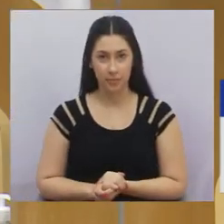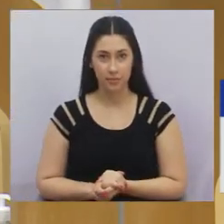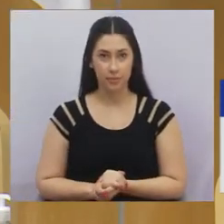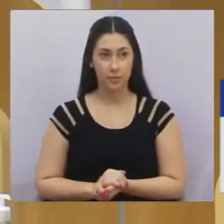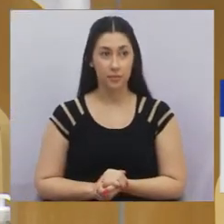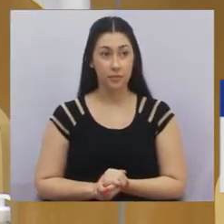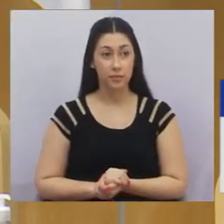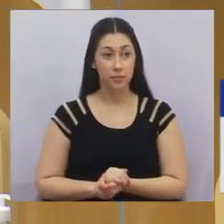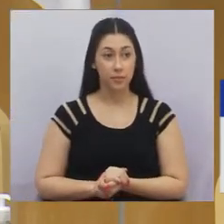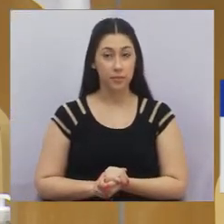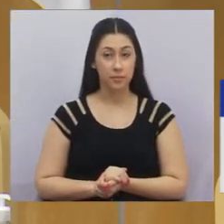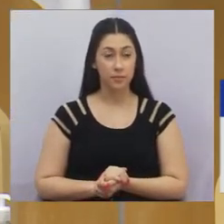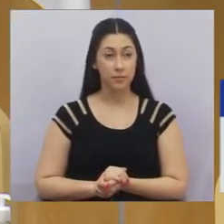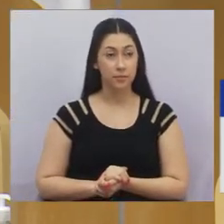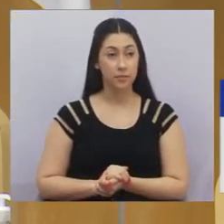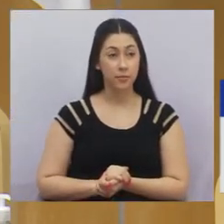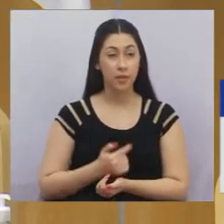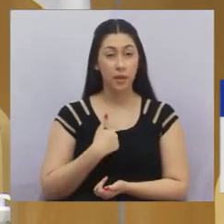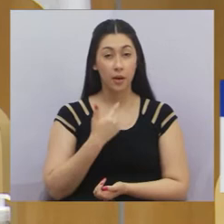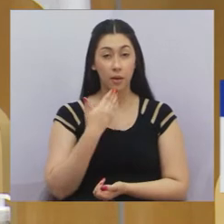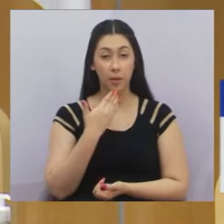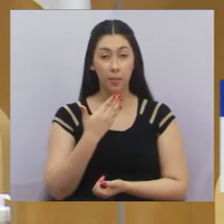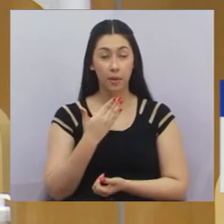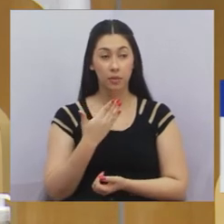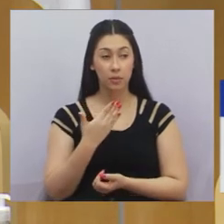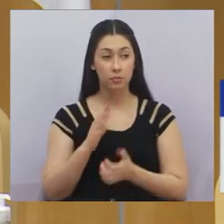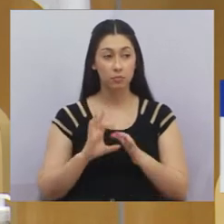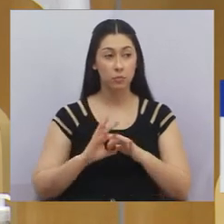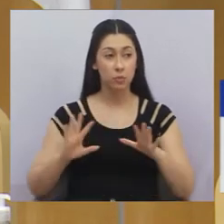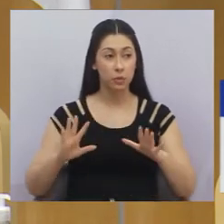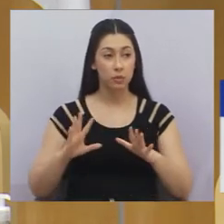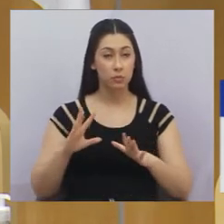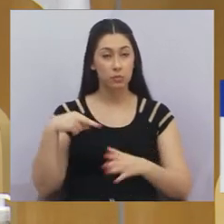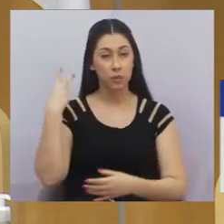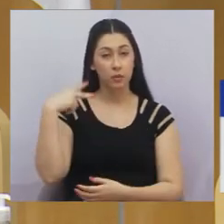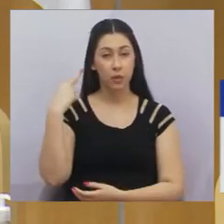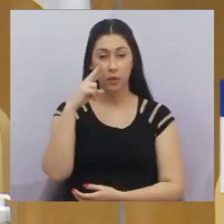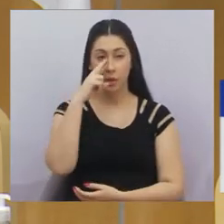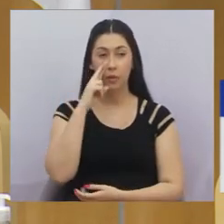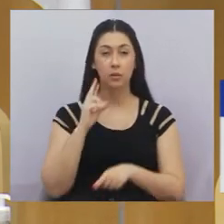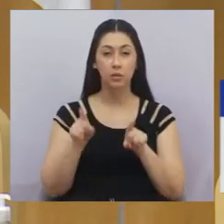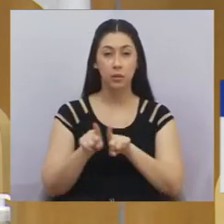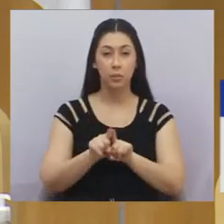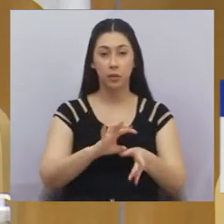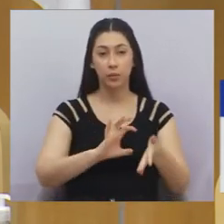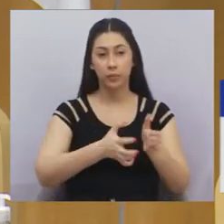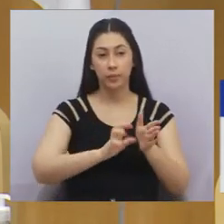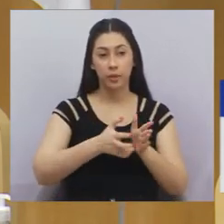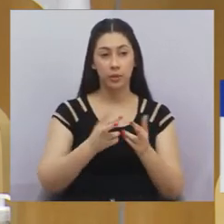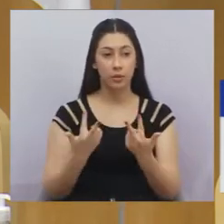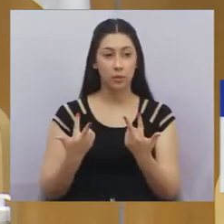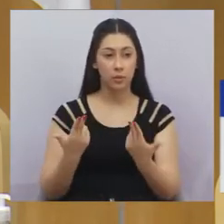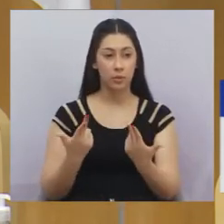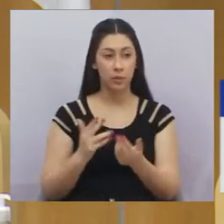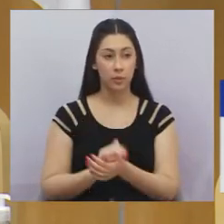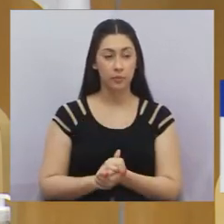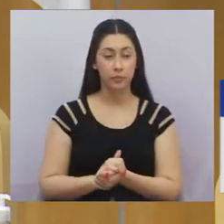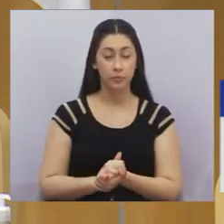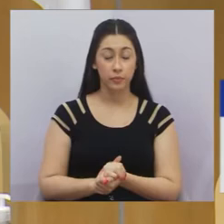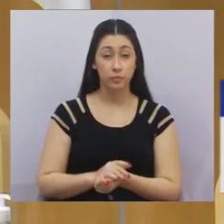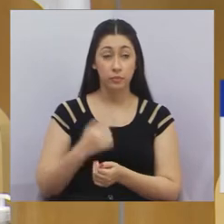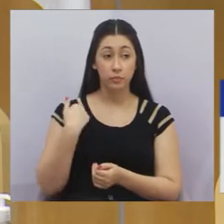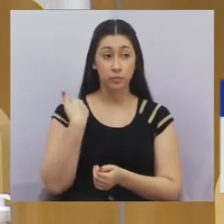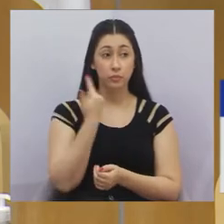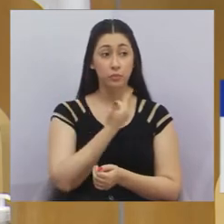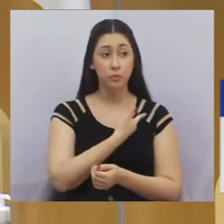falo por mim, e aqui peço permissão para o vereador Rogério Timóteo, também do Republicanos, nós que